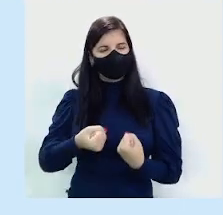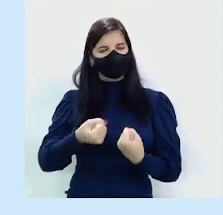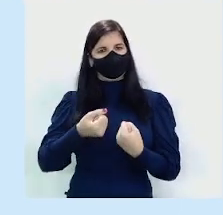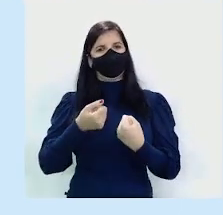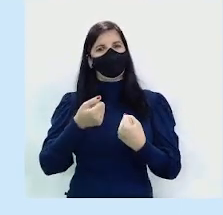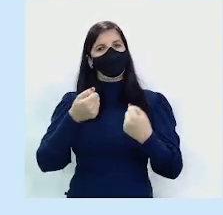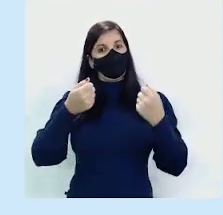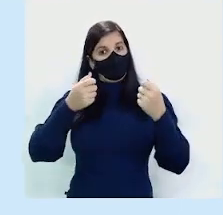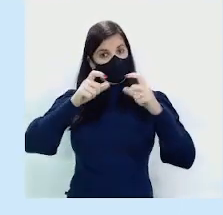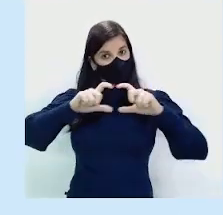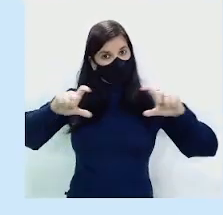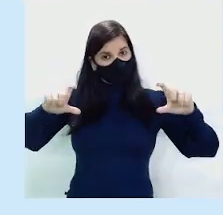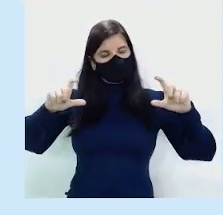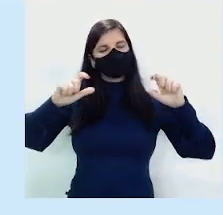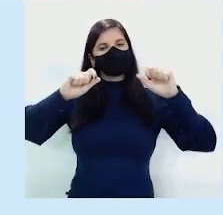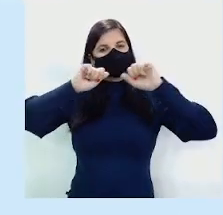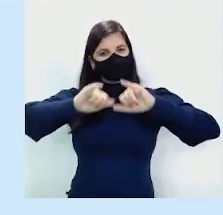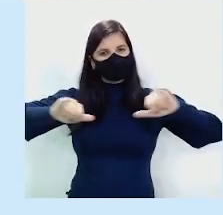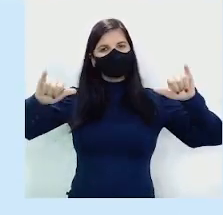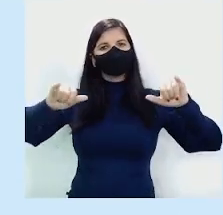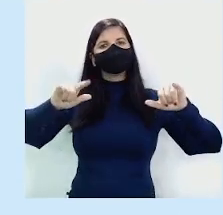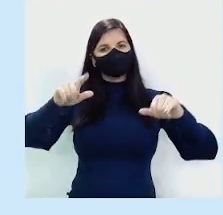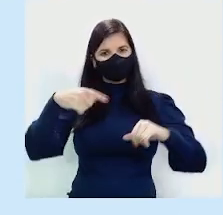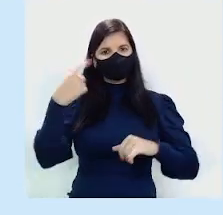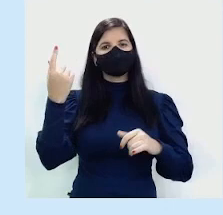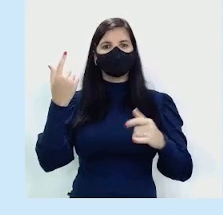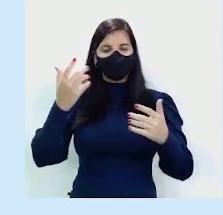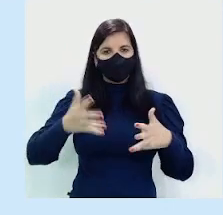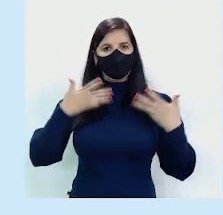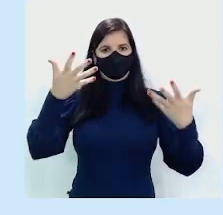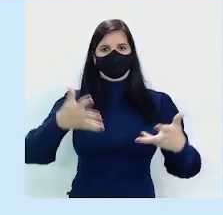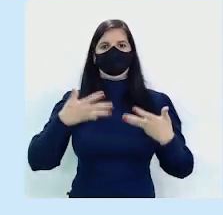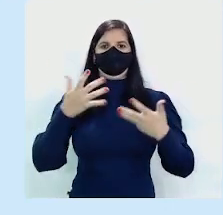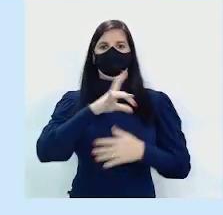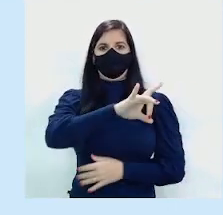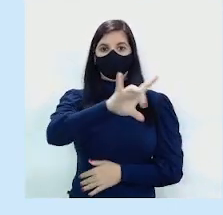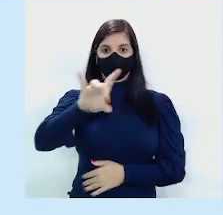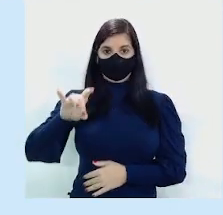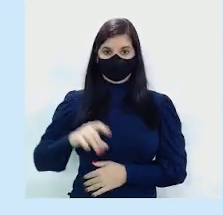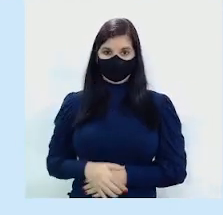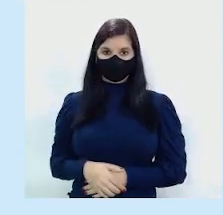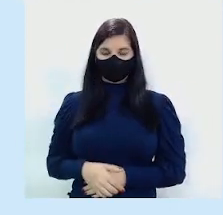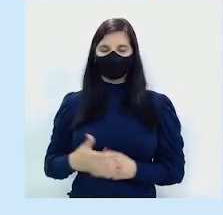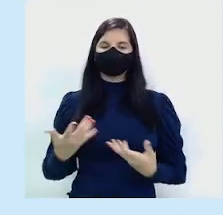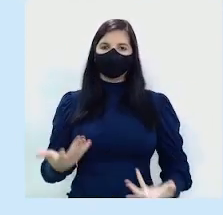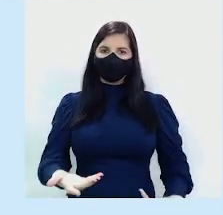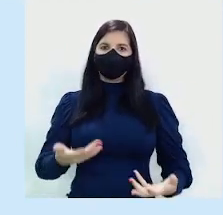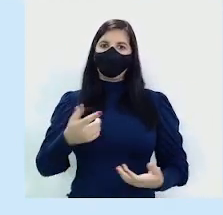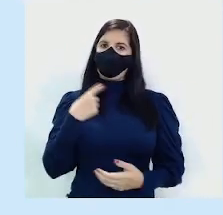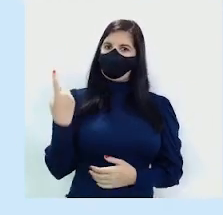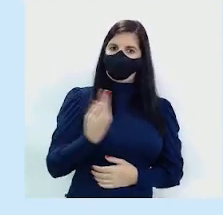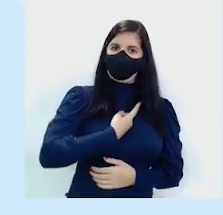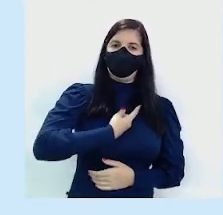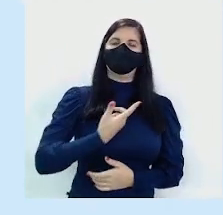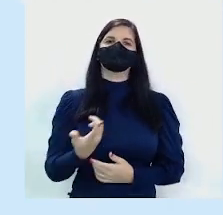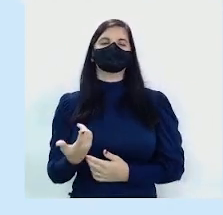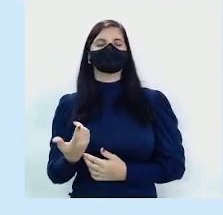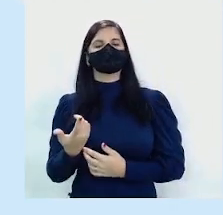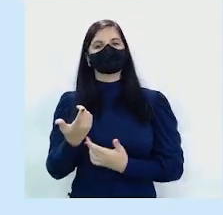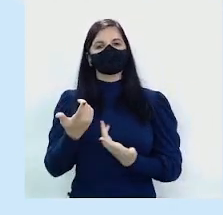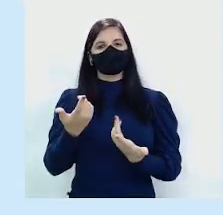a mensagem é uma mensagem que traz um grande otimismo para cada um de nós, que se nós não